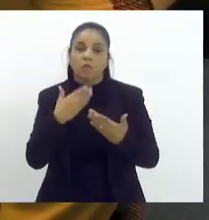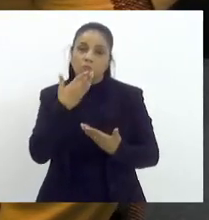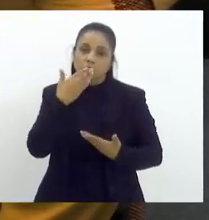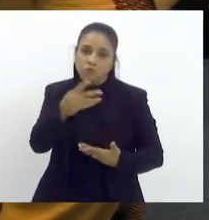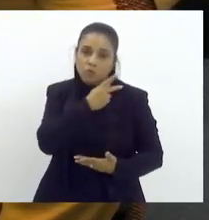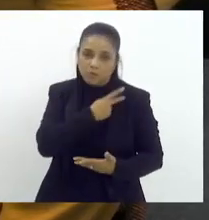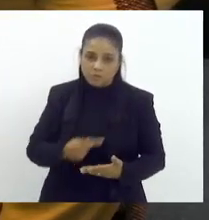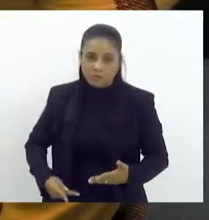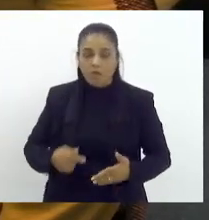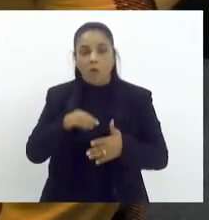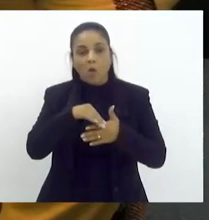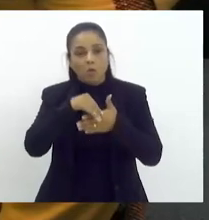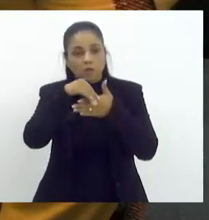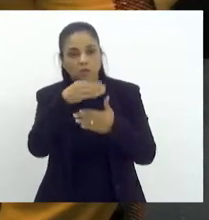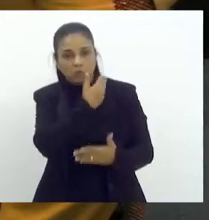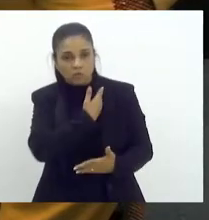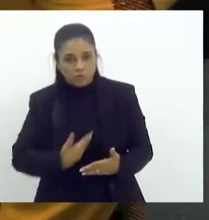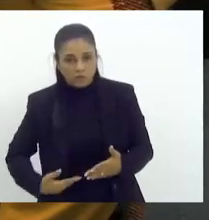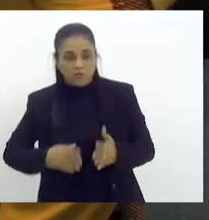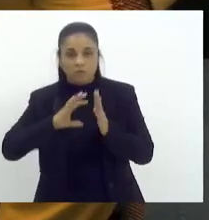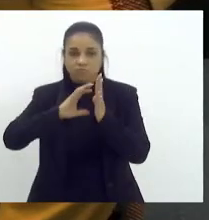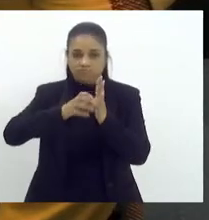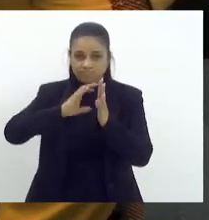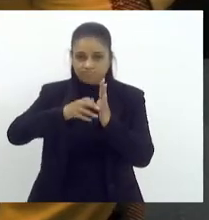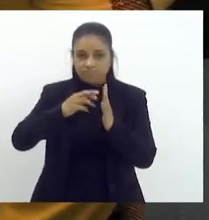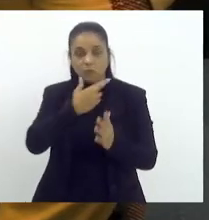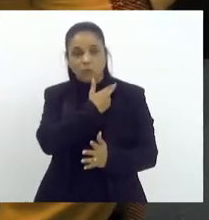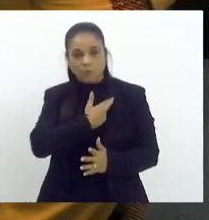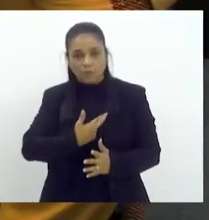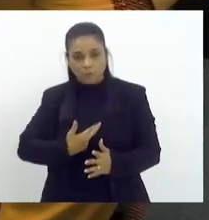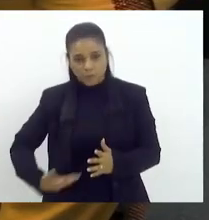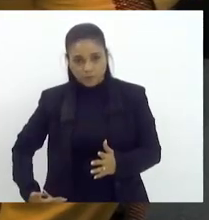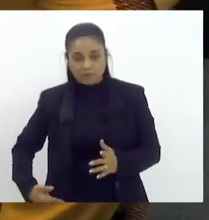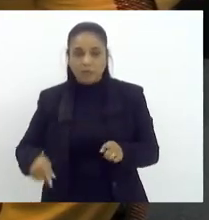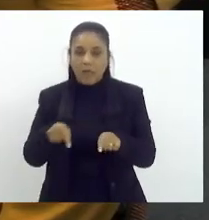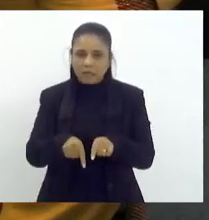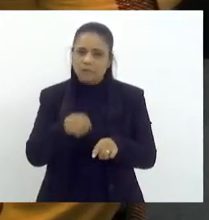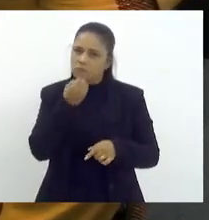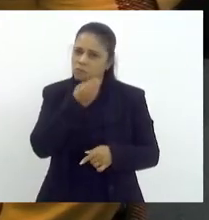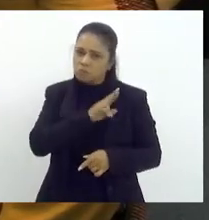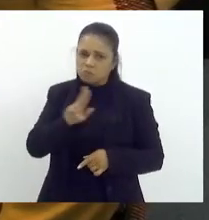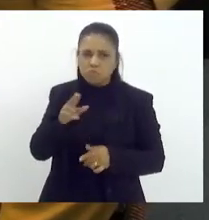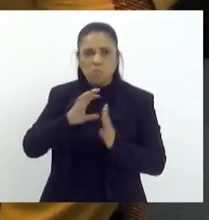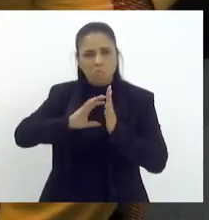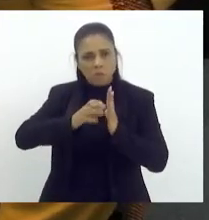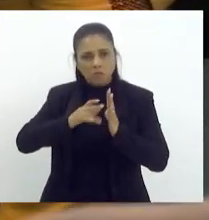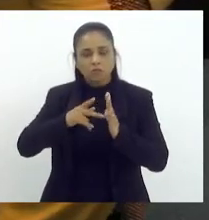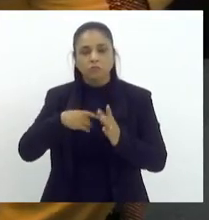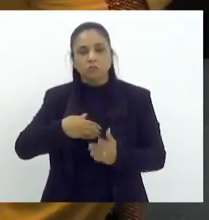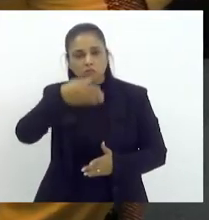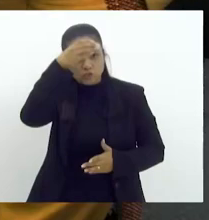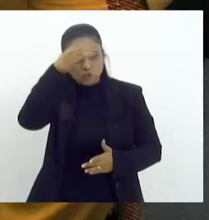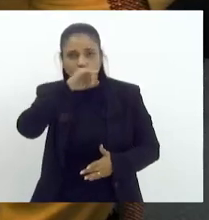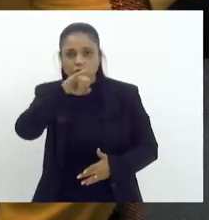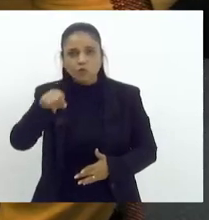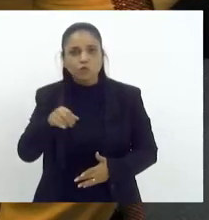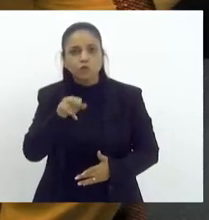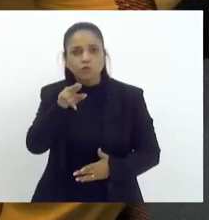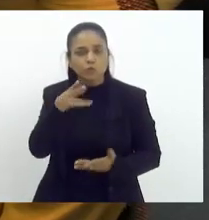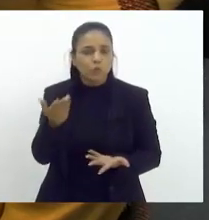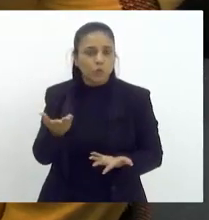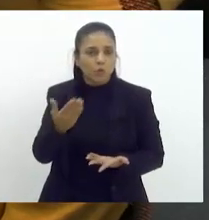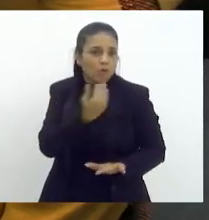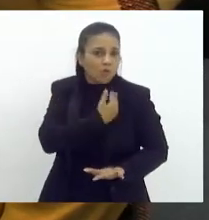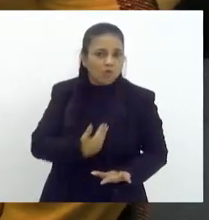ao líder do governo e a bancada do republicanos a gente tem um bom nome aqui nessa casa a tia Ju que que o governador